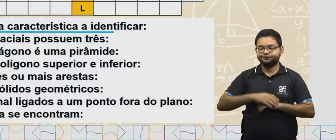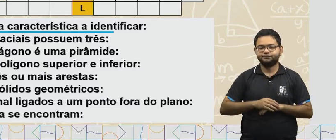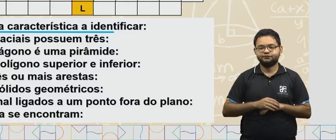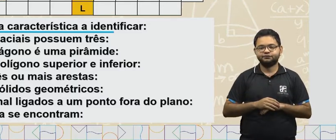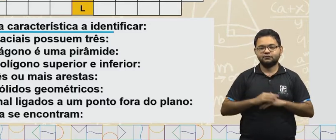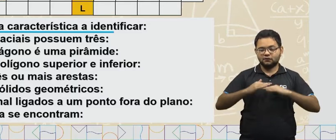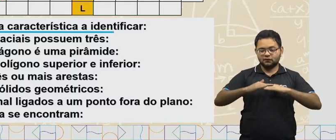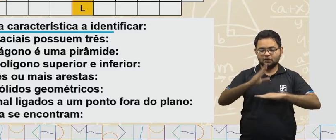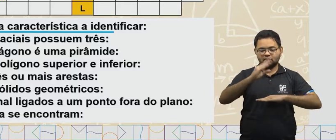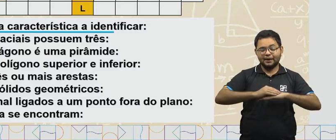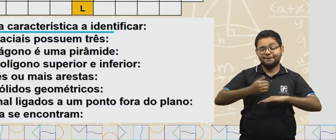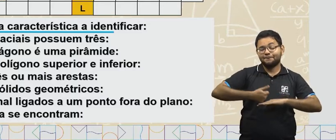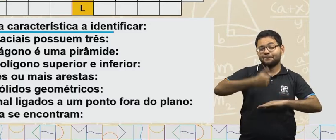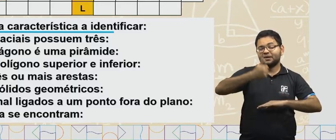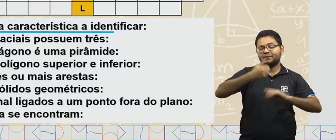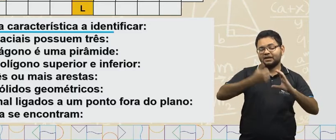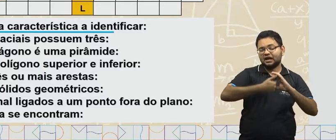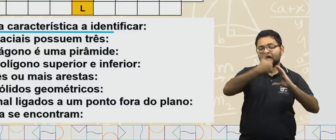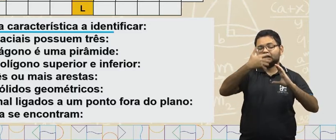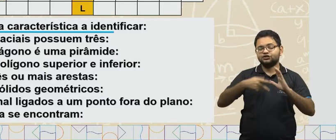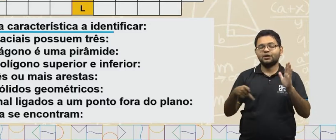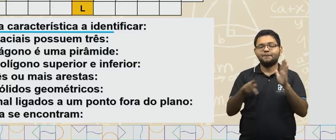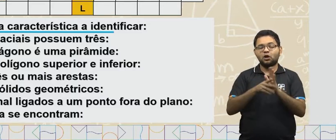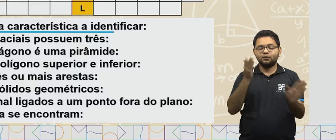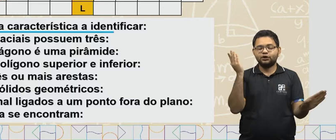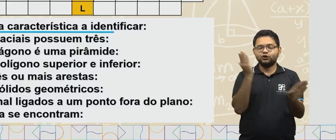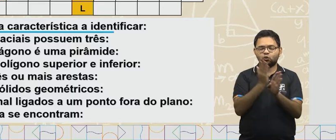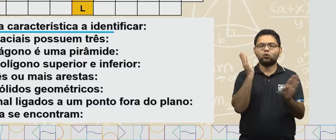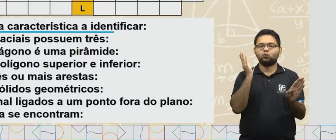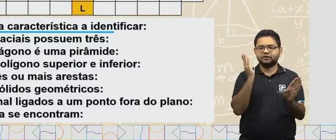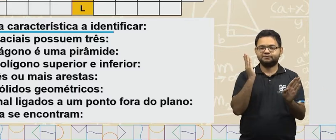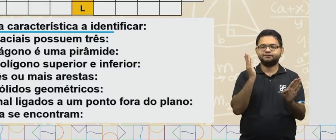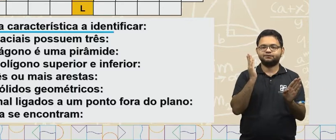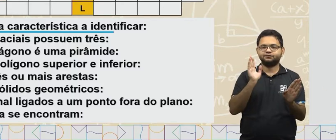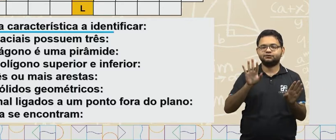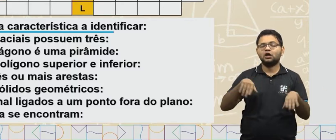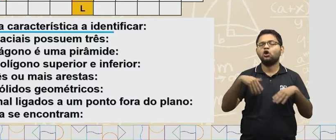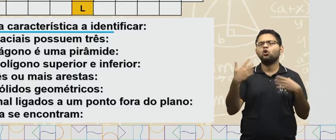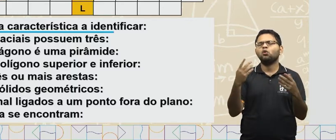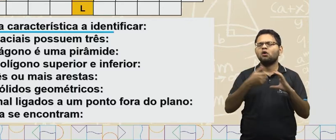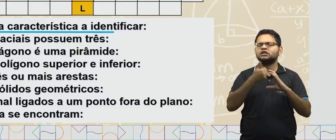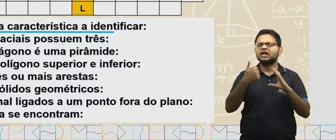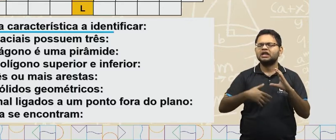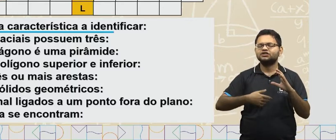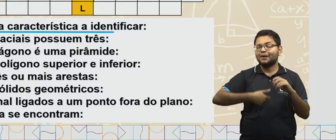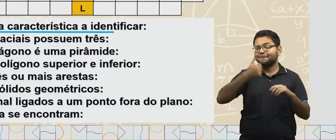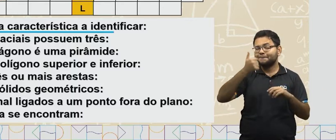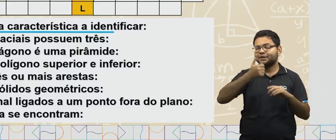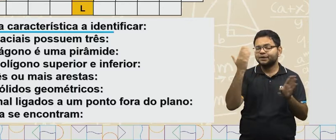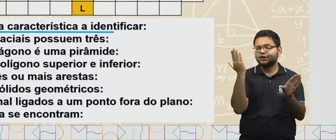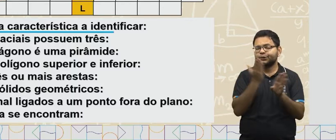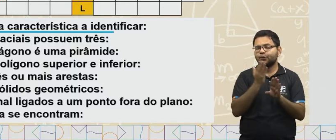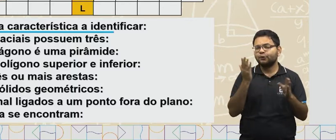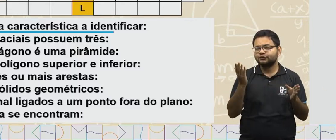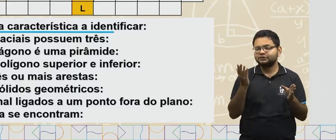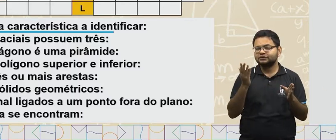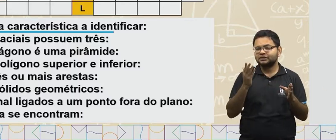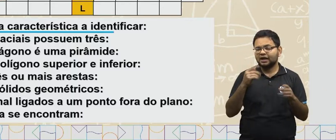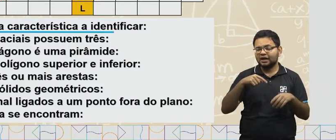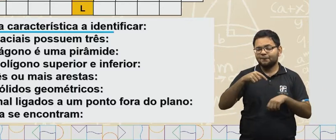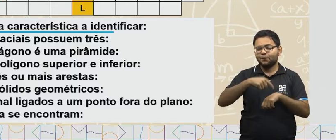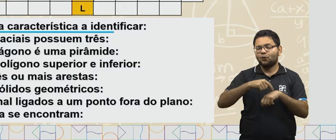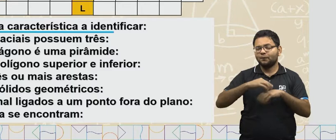a primeira característica a identificar. Qual é a primeira característica a identificar